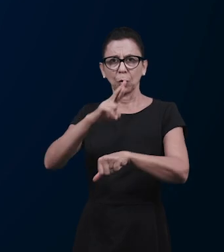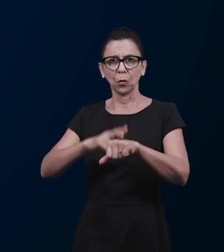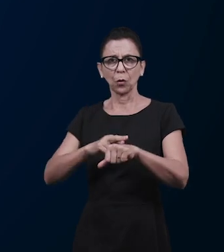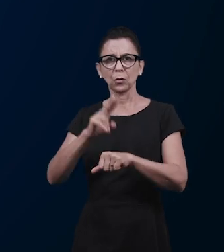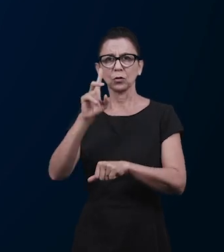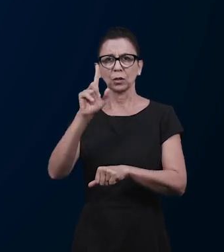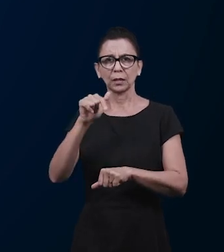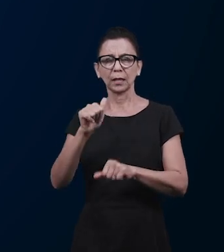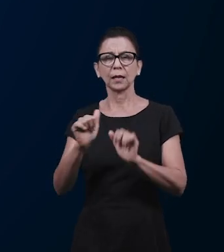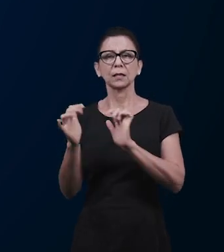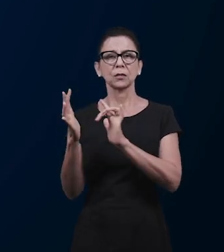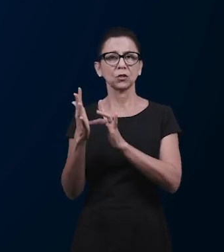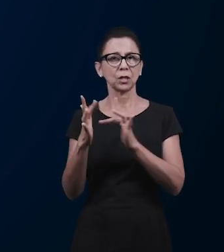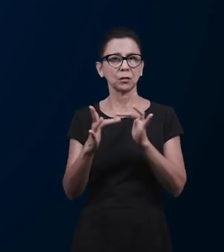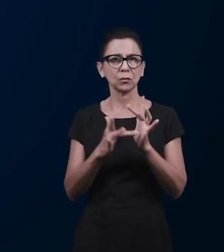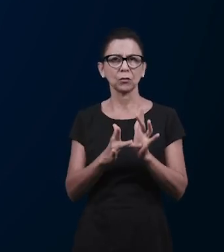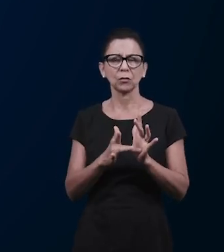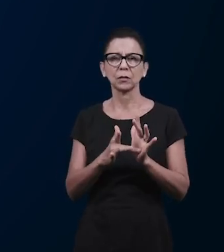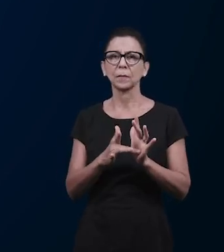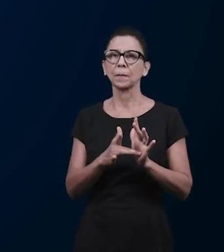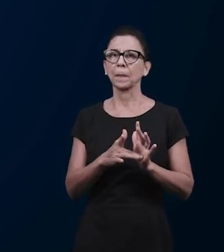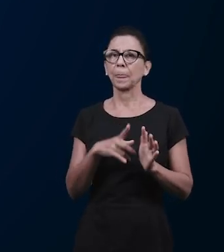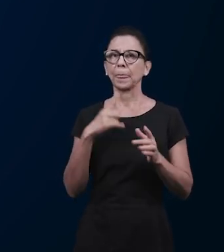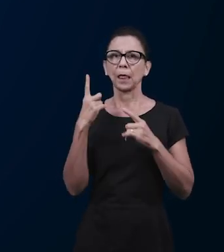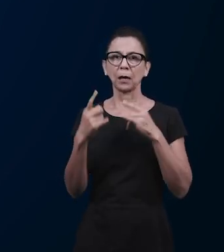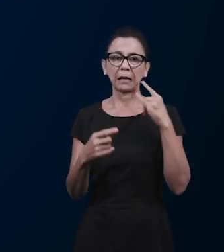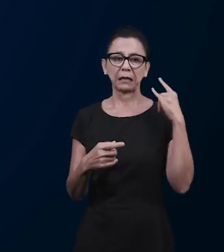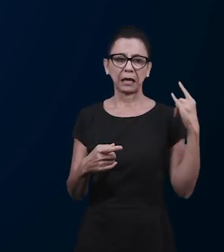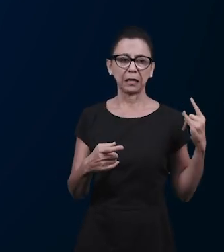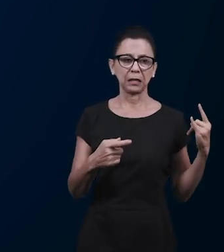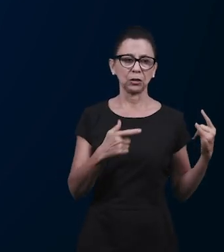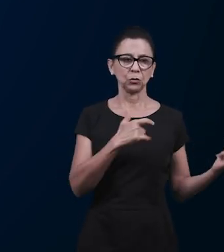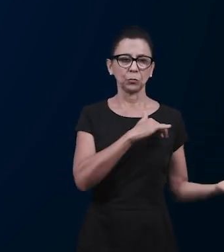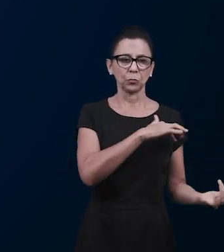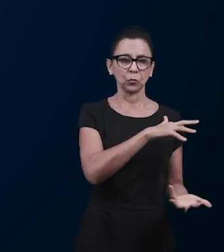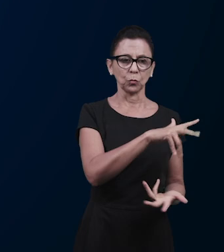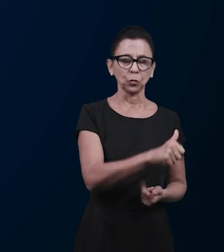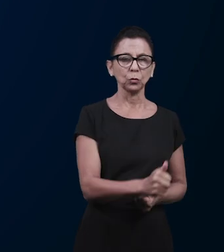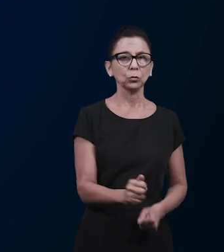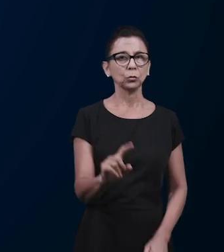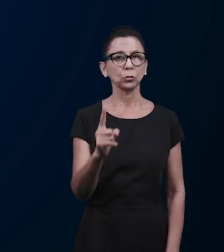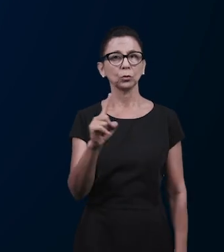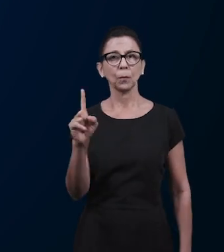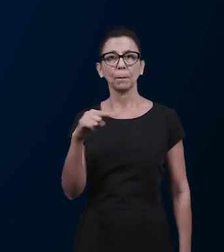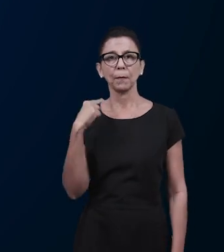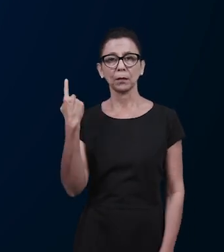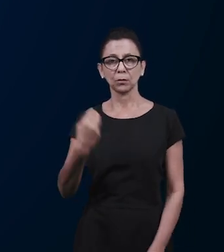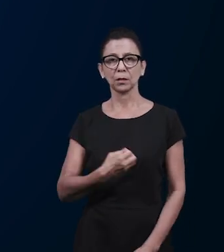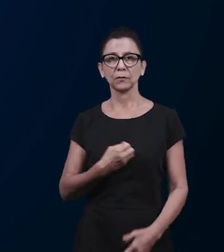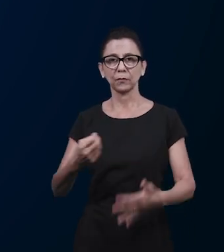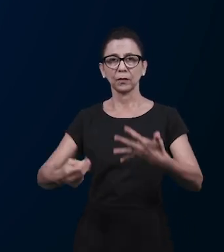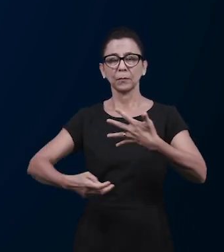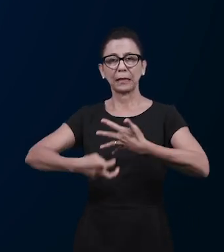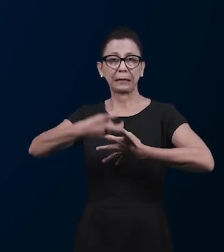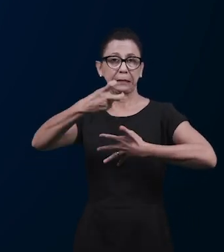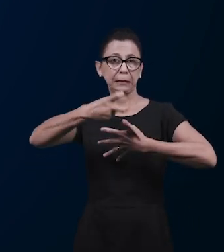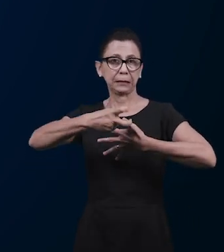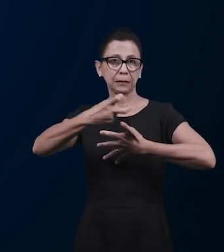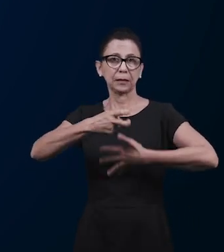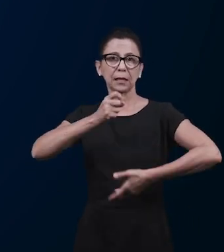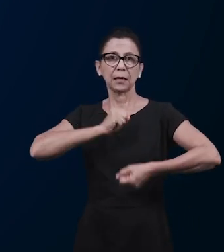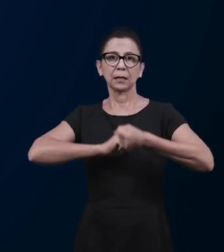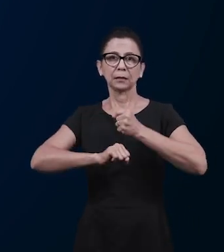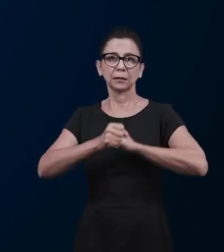Não estamos olhando para as coisas terrenas, mas estamos na 5ª medida,